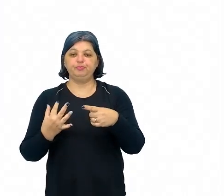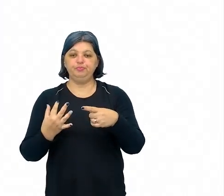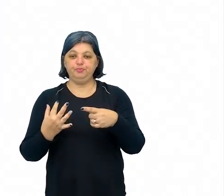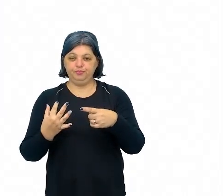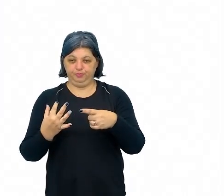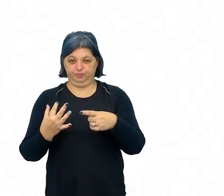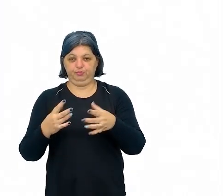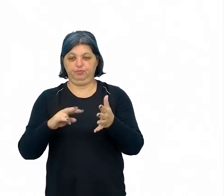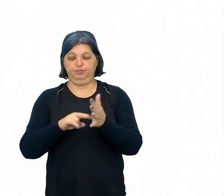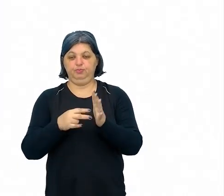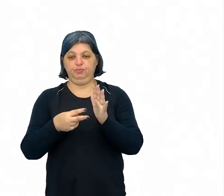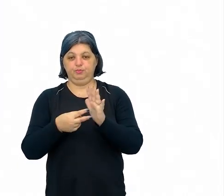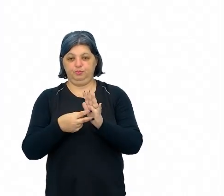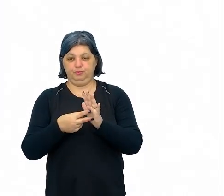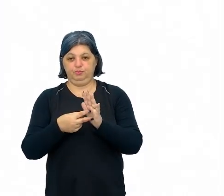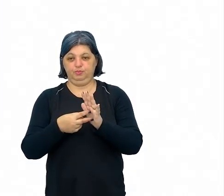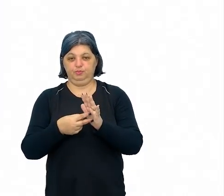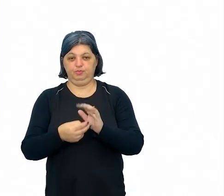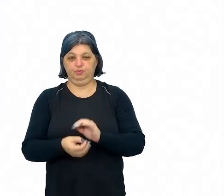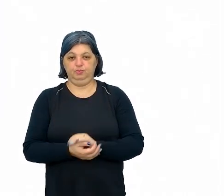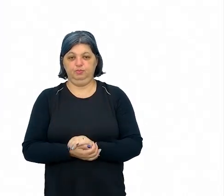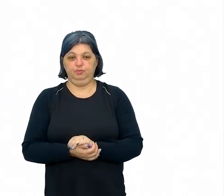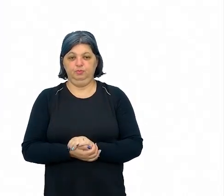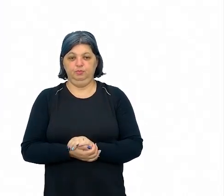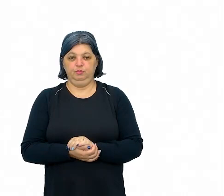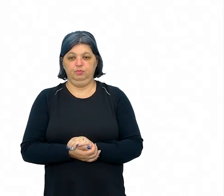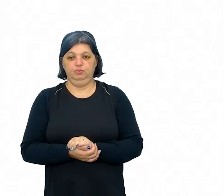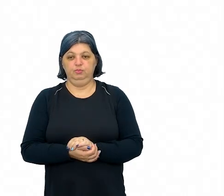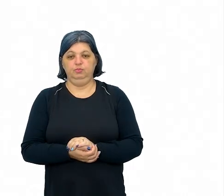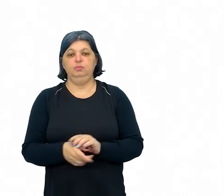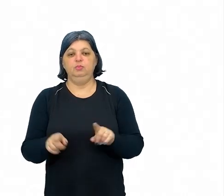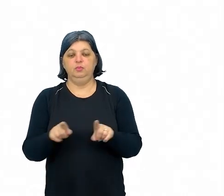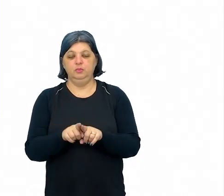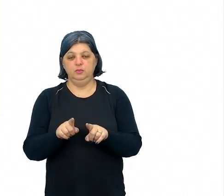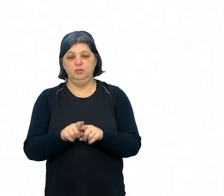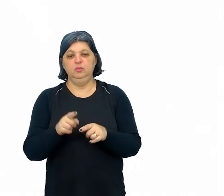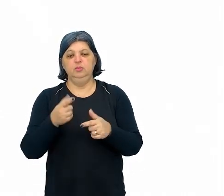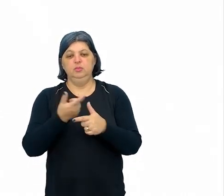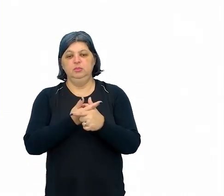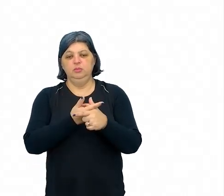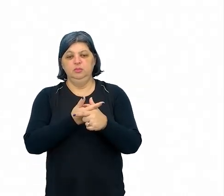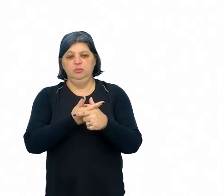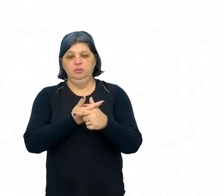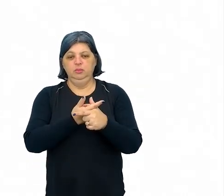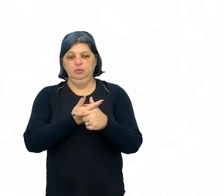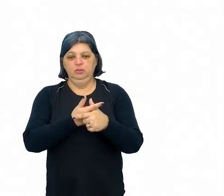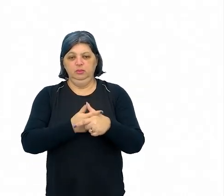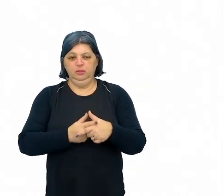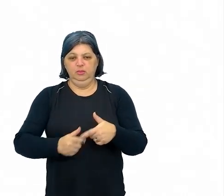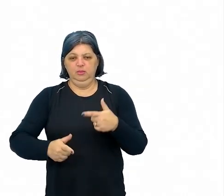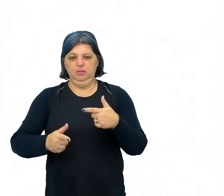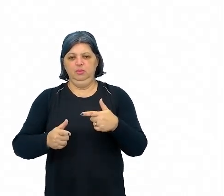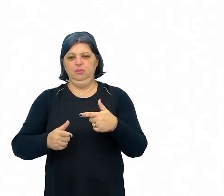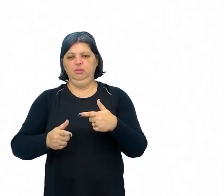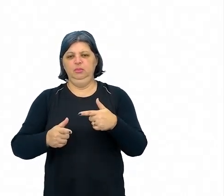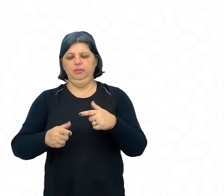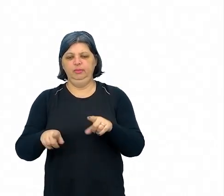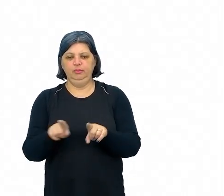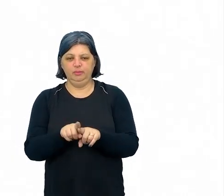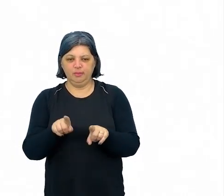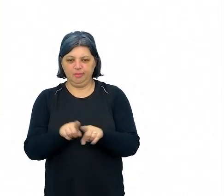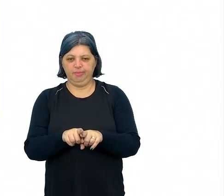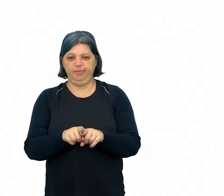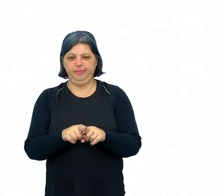seus significados, a parte todo e o resultado da divisão, razão e operador. Então, aqui a gente